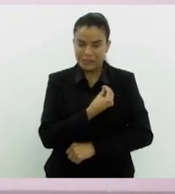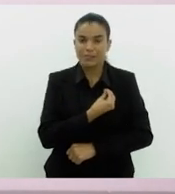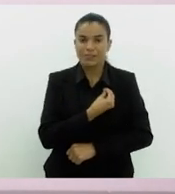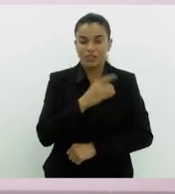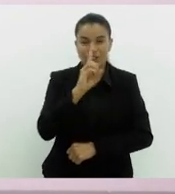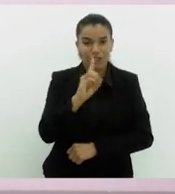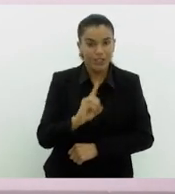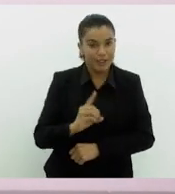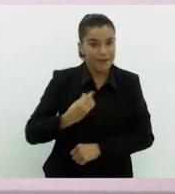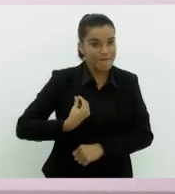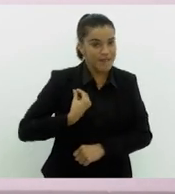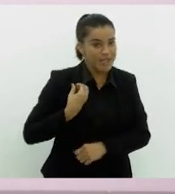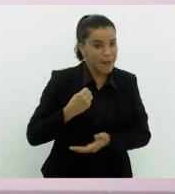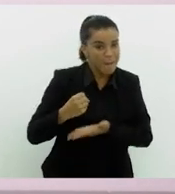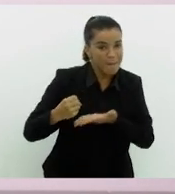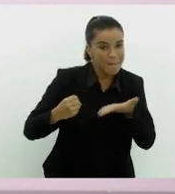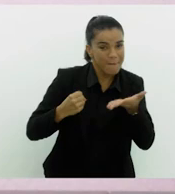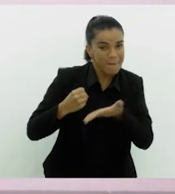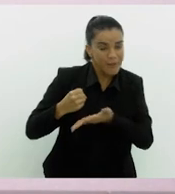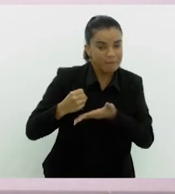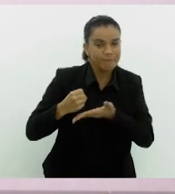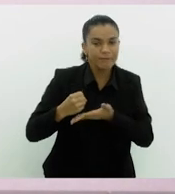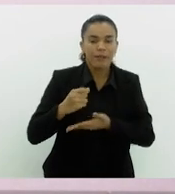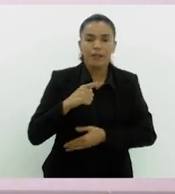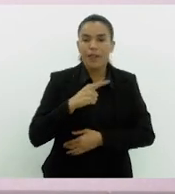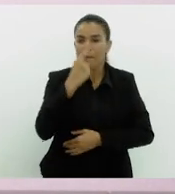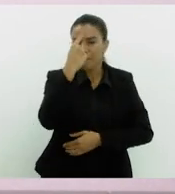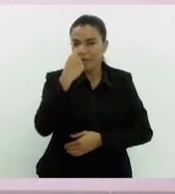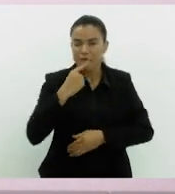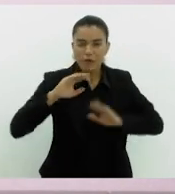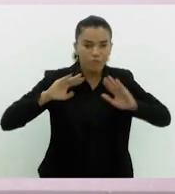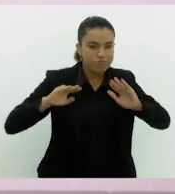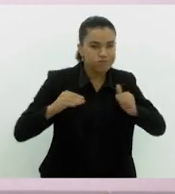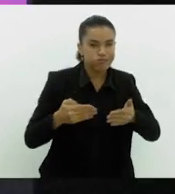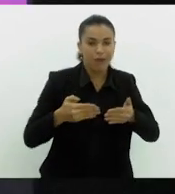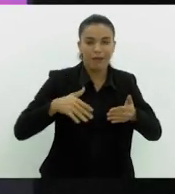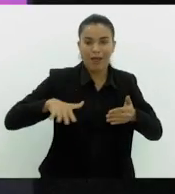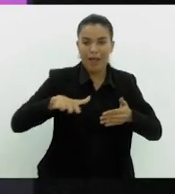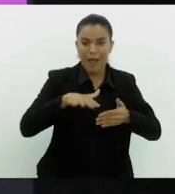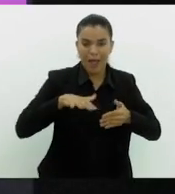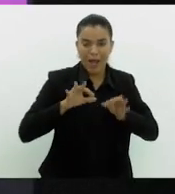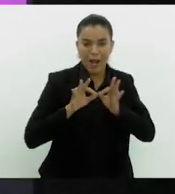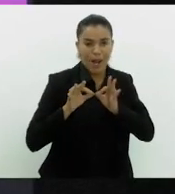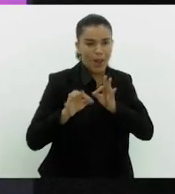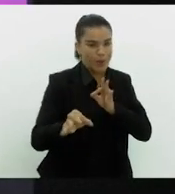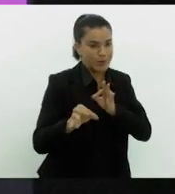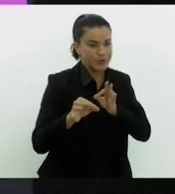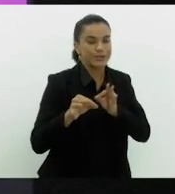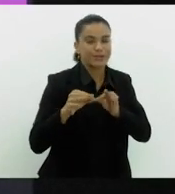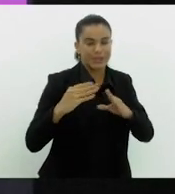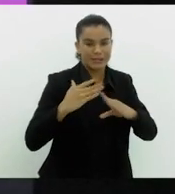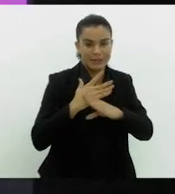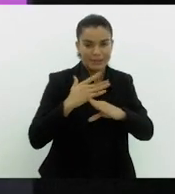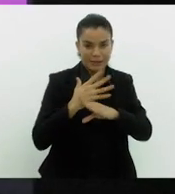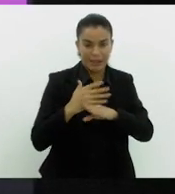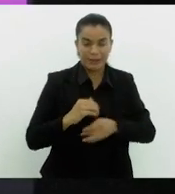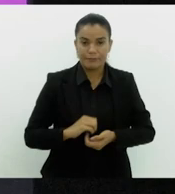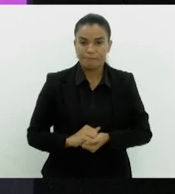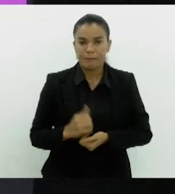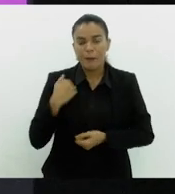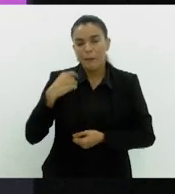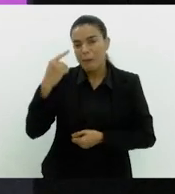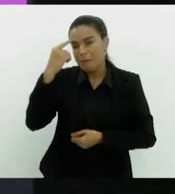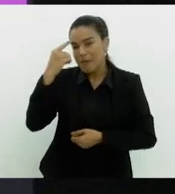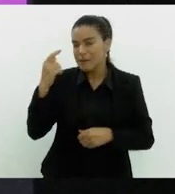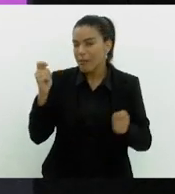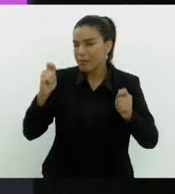vida básico. Então, a gente tem um perfil muito específico na região metropolitana, e a gente começou a pensar o que pode